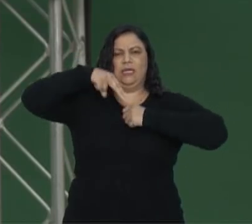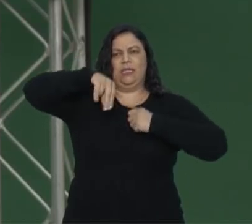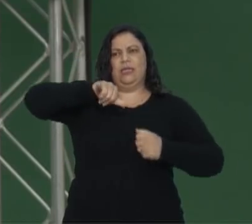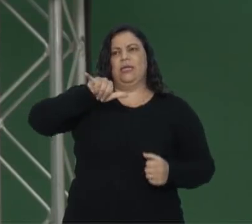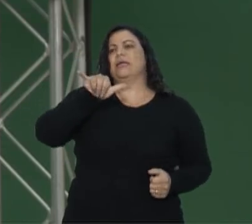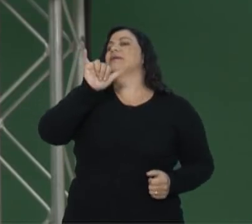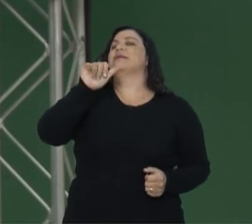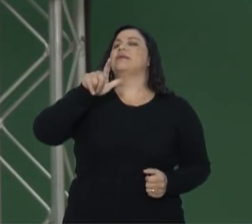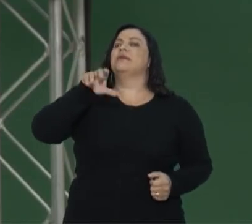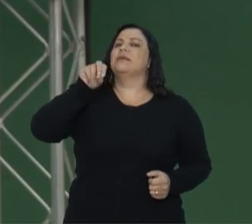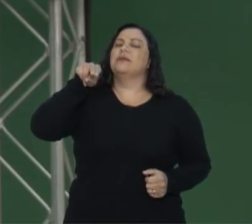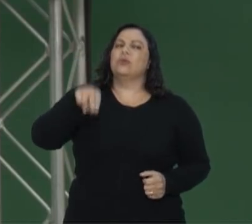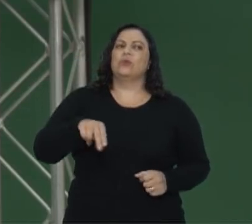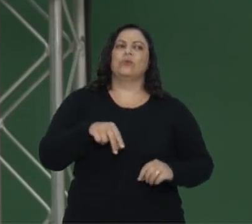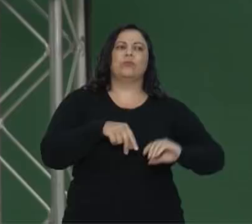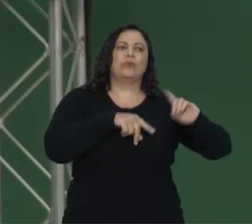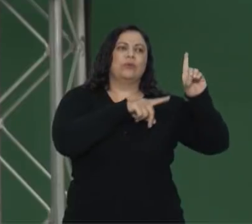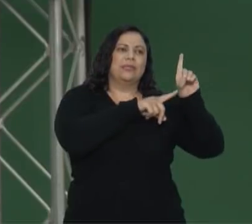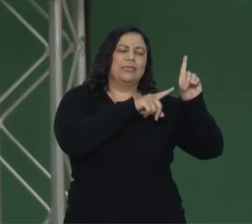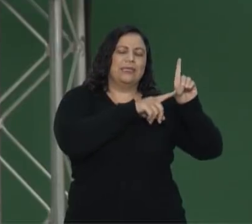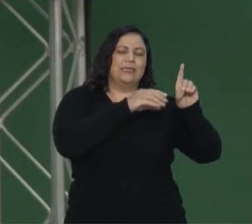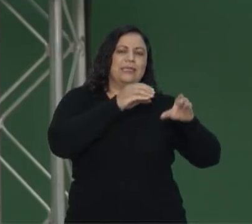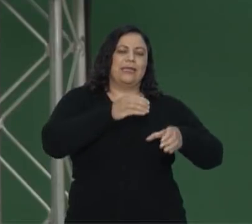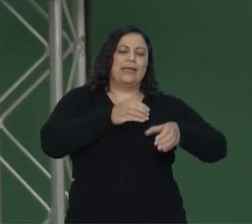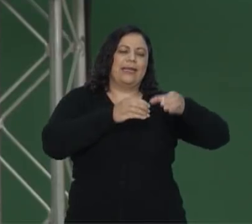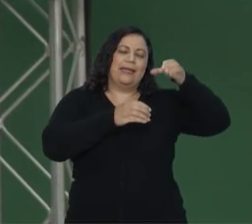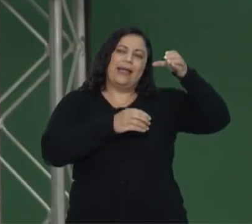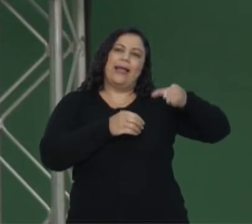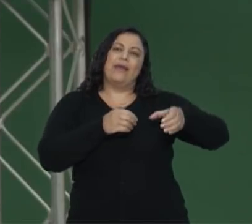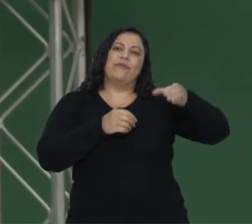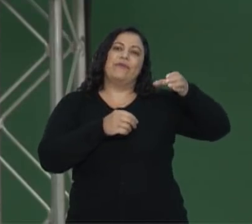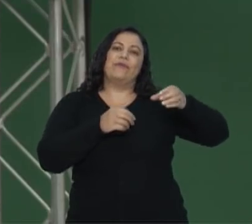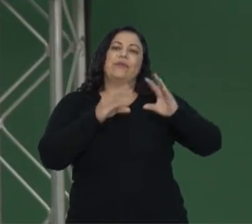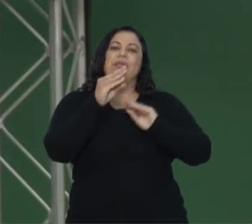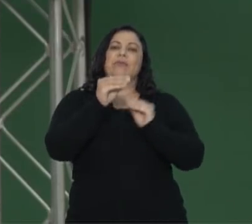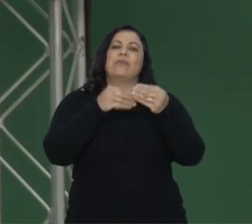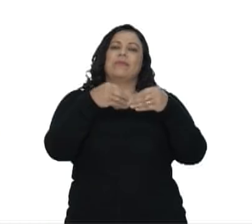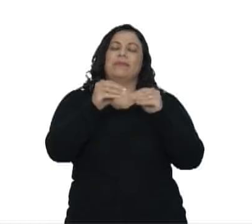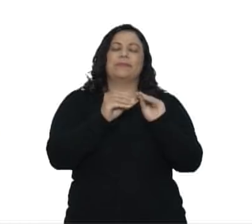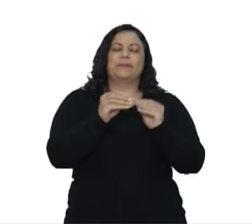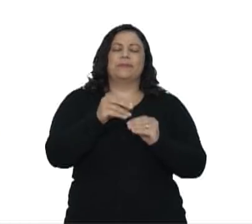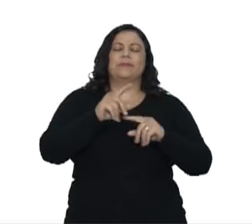D, garrafinha plástica? Daqui a pouco eu volto com a resposta correta.